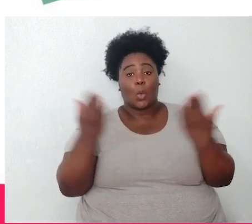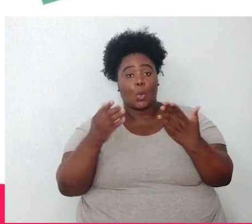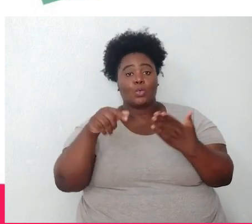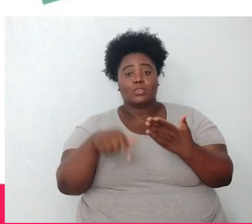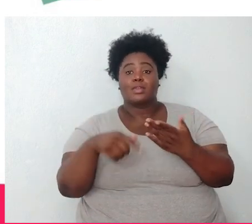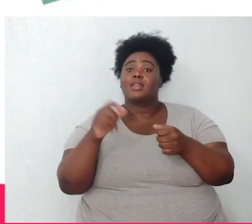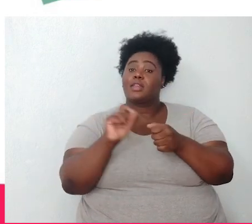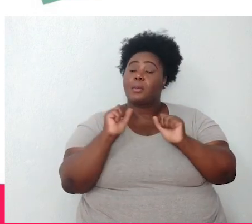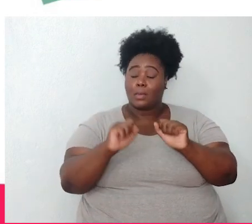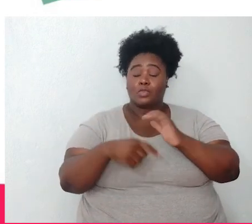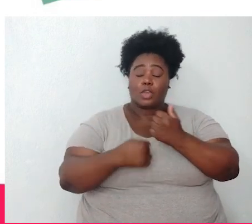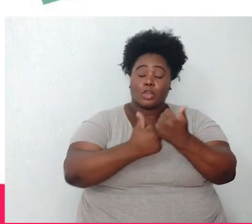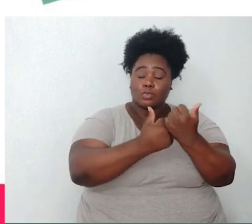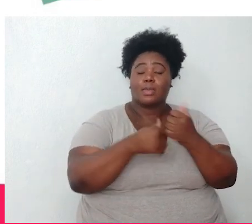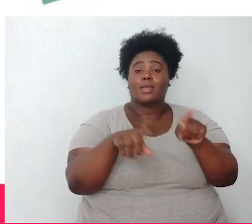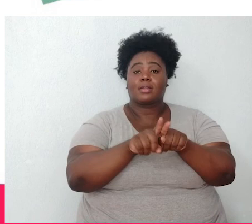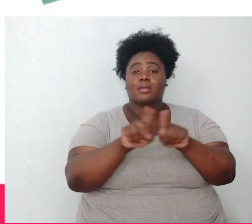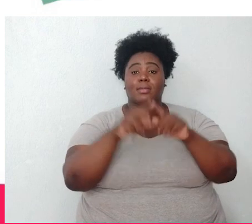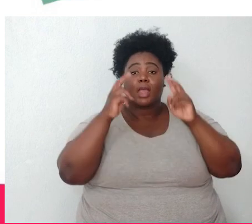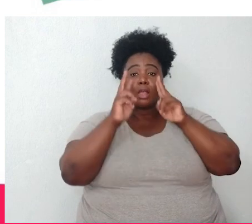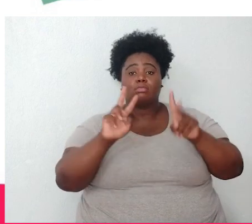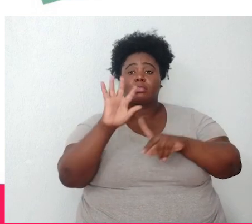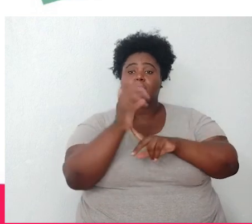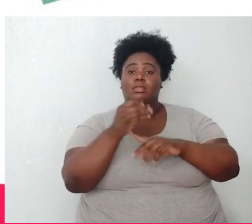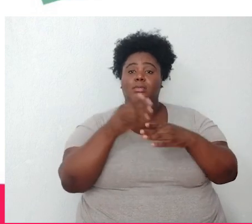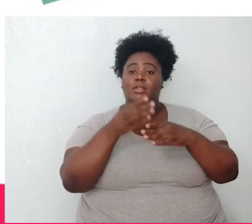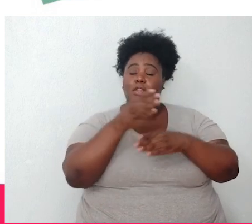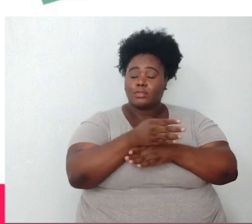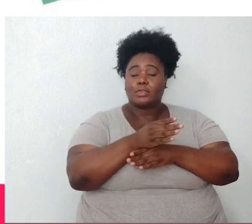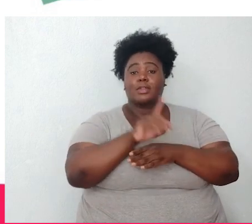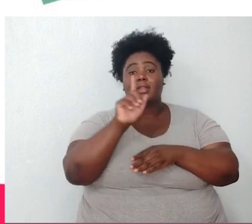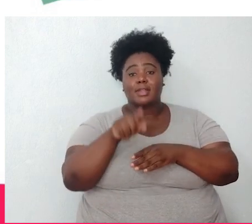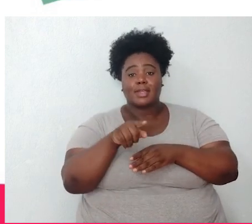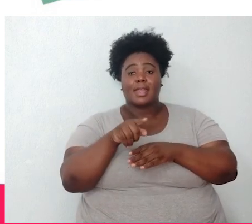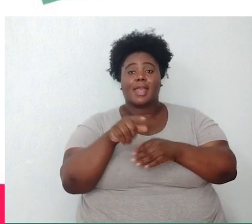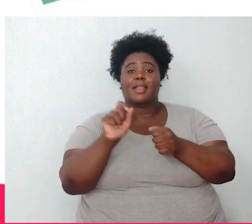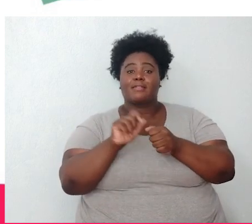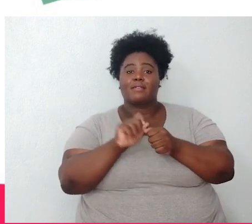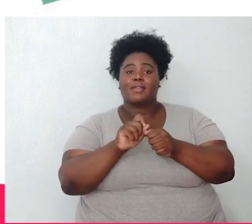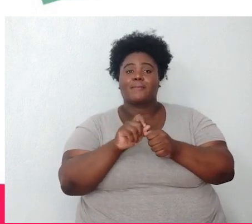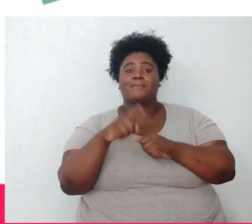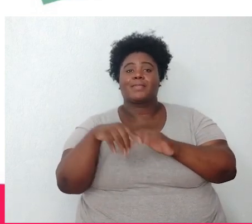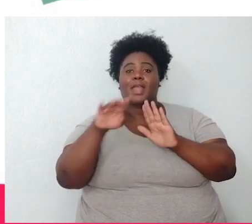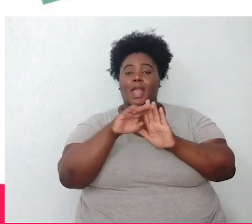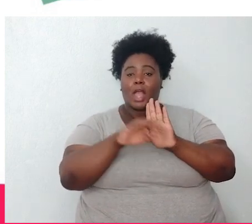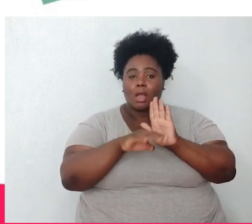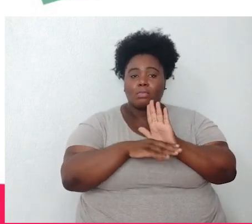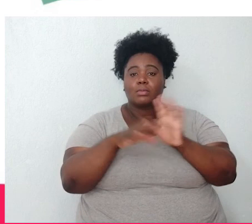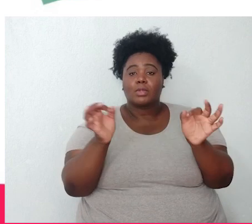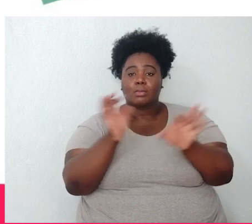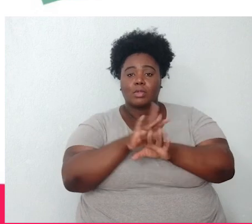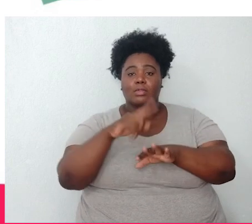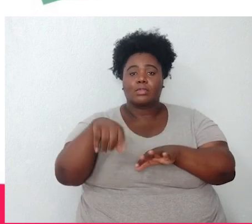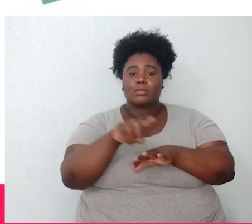aqui e que contribuem com a área das artes visuais e das fronteiras, e que elas se desfaçam. A programação